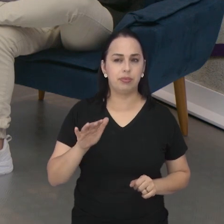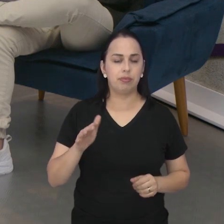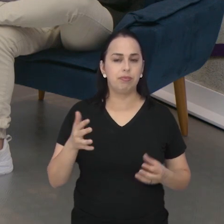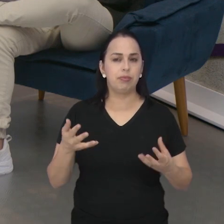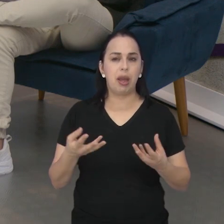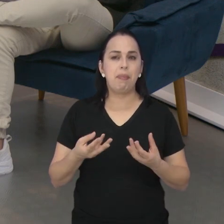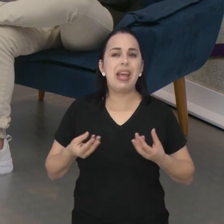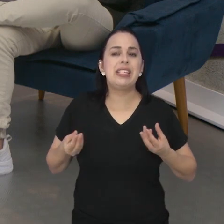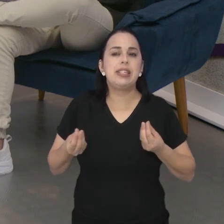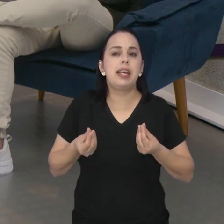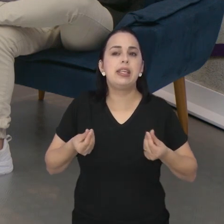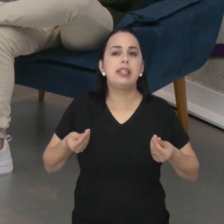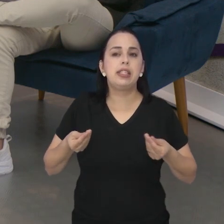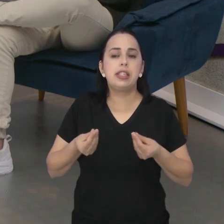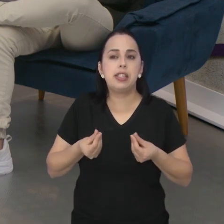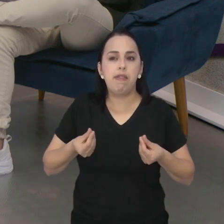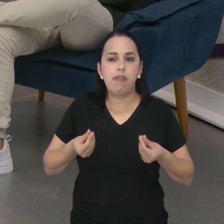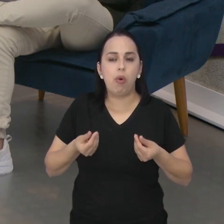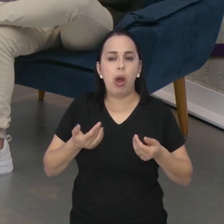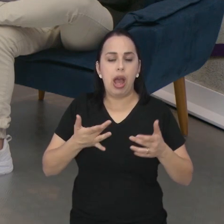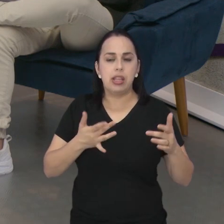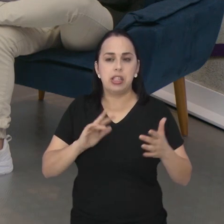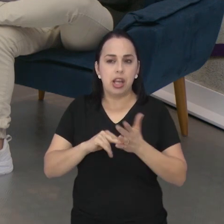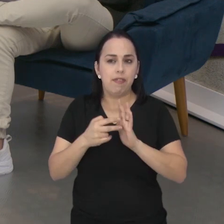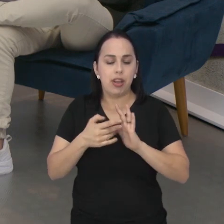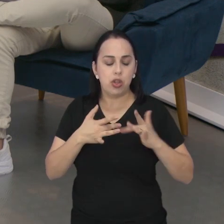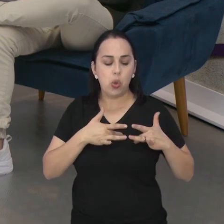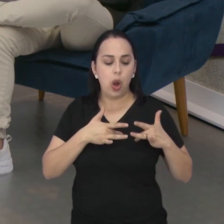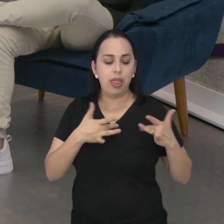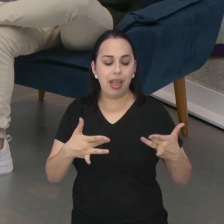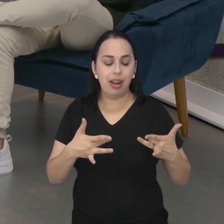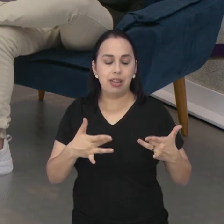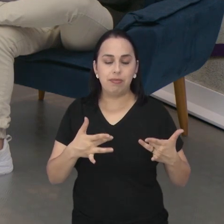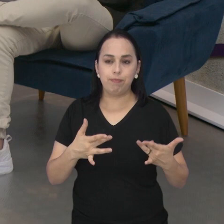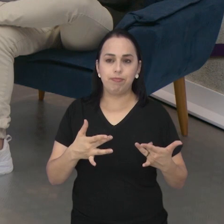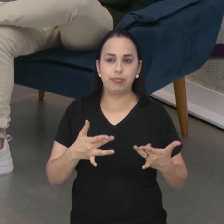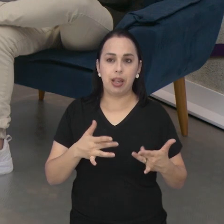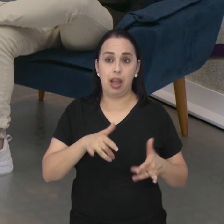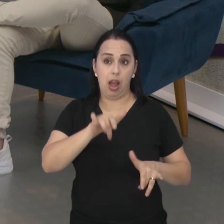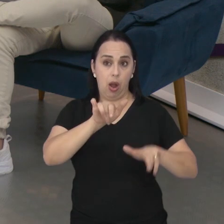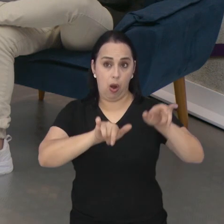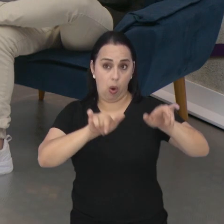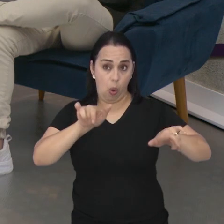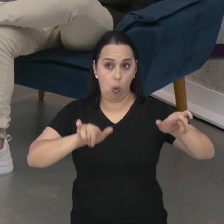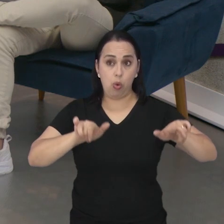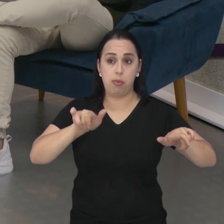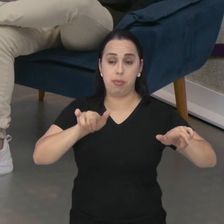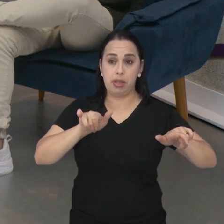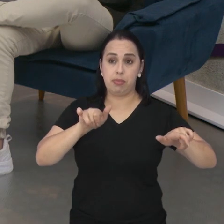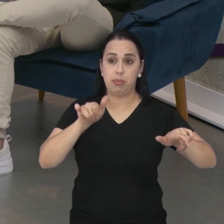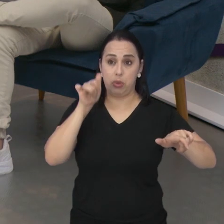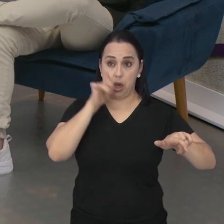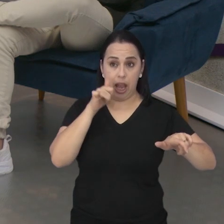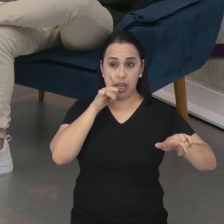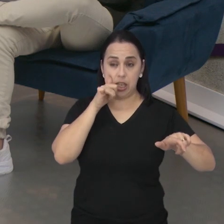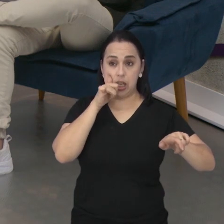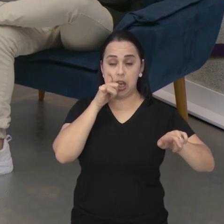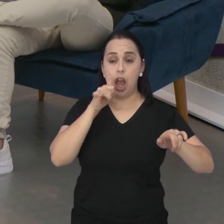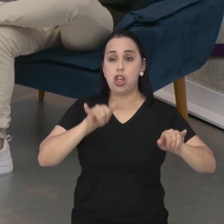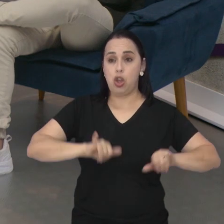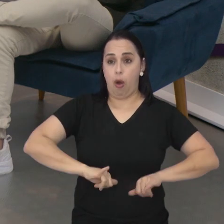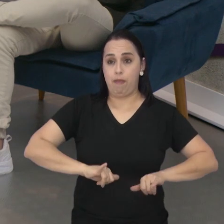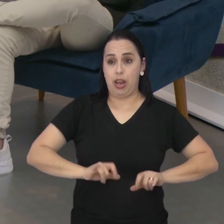toca um pouco mais na solidariedade também, né, porque algumas mulheres que enfrentam o câncer de